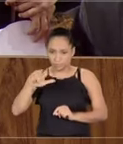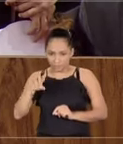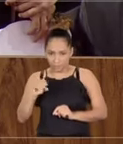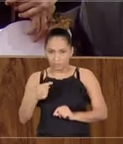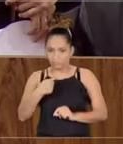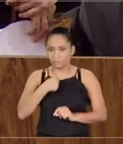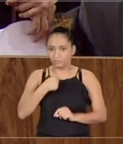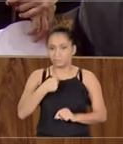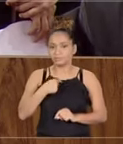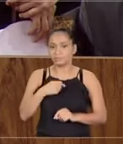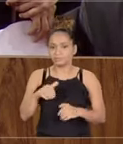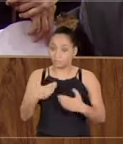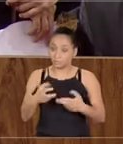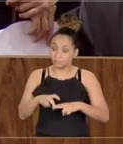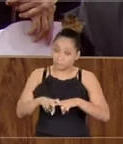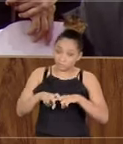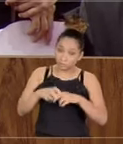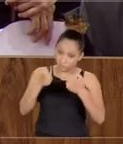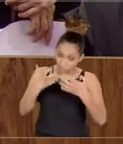que eu indico que ainda esse assunto...